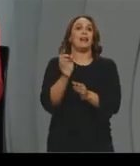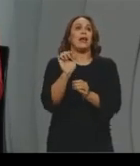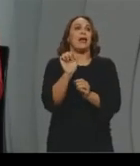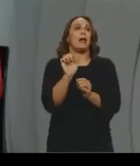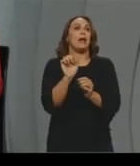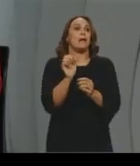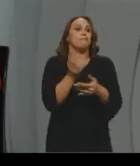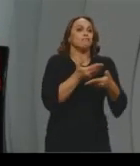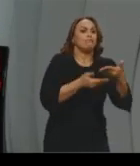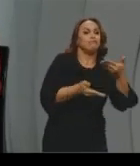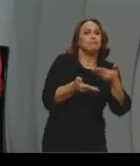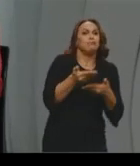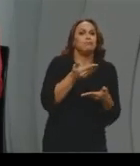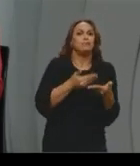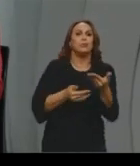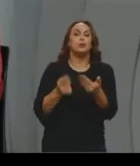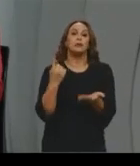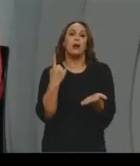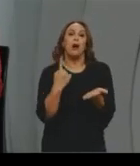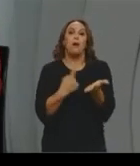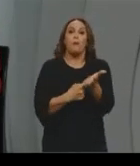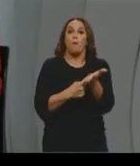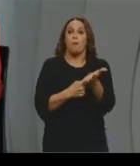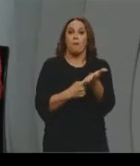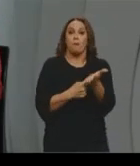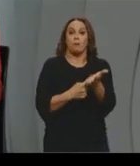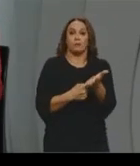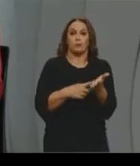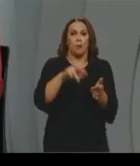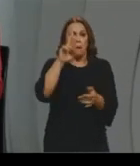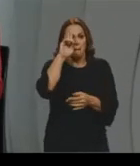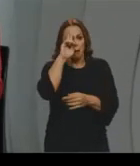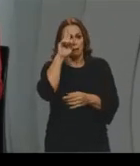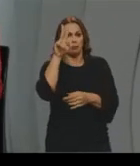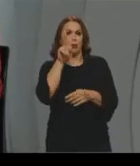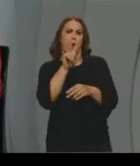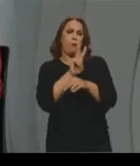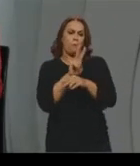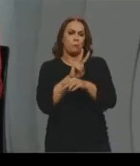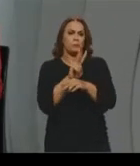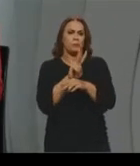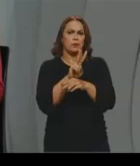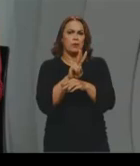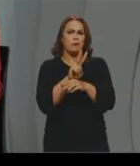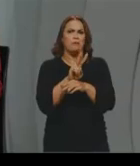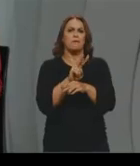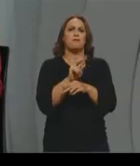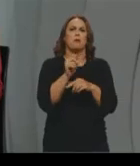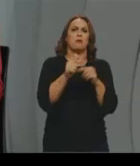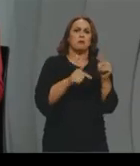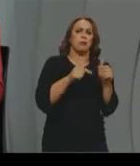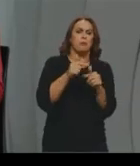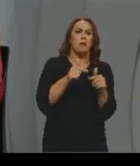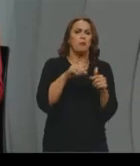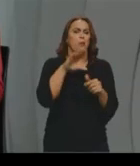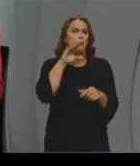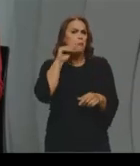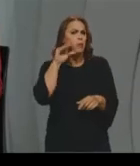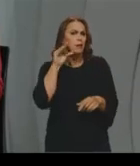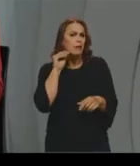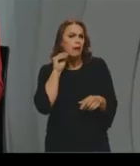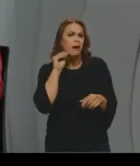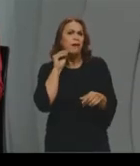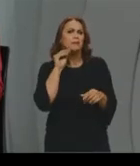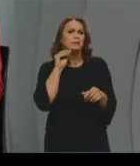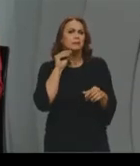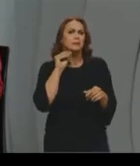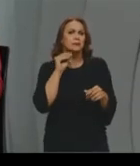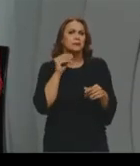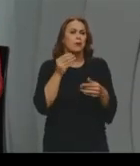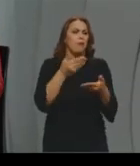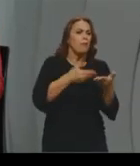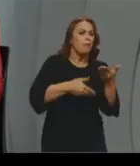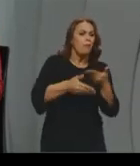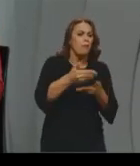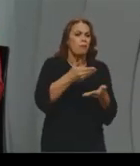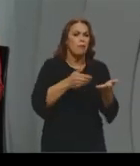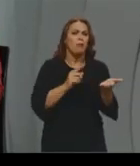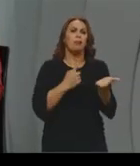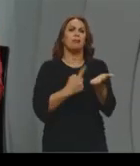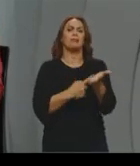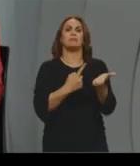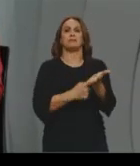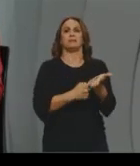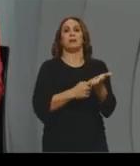né, em acordos de patrão com trabalhador, mas sem um respaldo, sem uma garantia e até mesmo sem um órgão ao